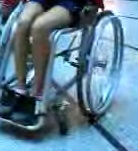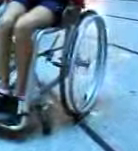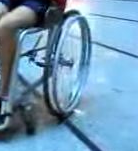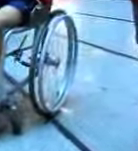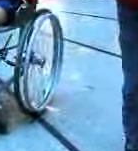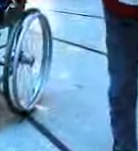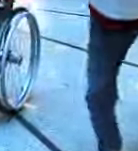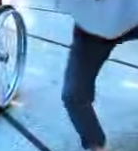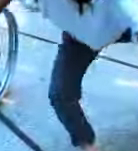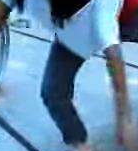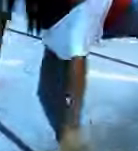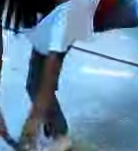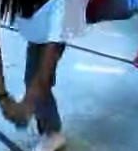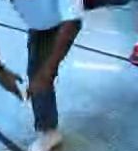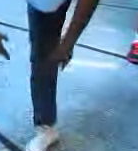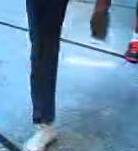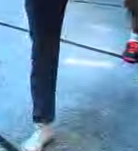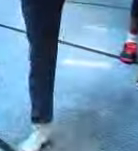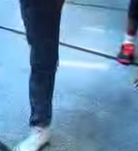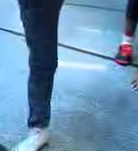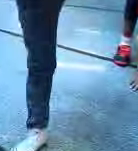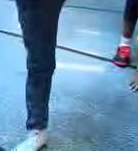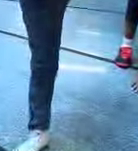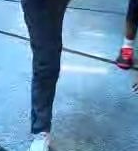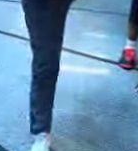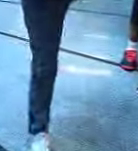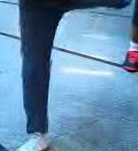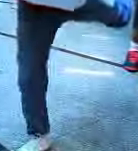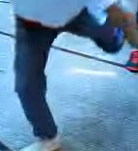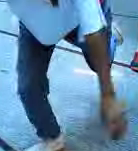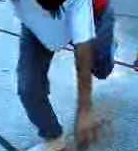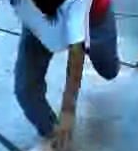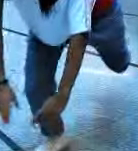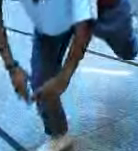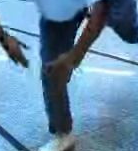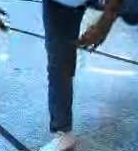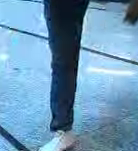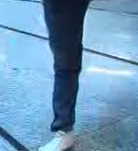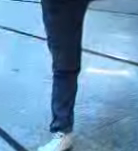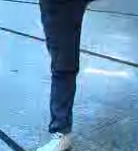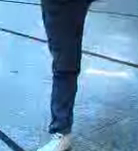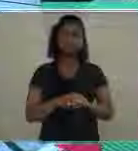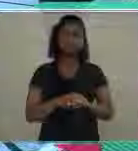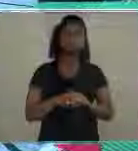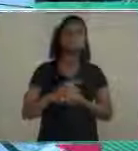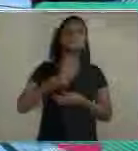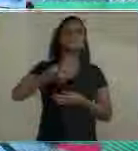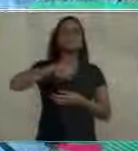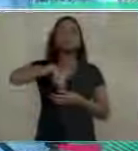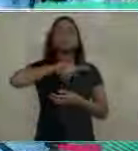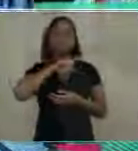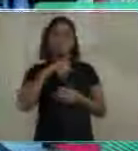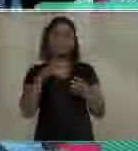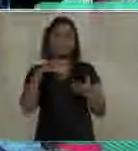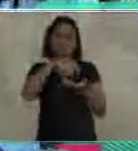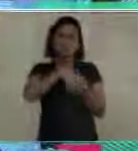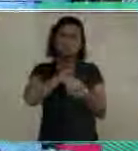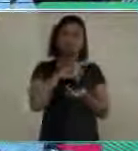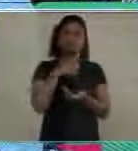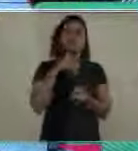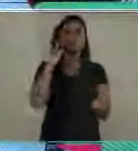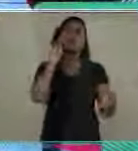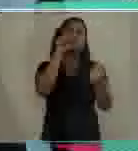abrem os braços e outros alunos, além de abrirem os braços, se agacham apoiados em uma perna só. A nossa companhia tem como